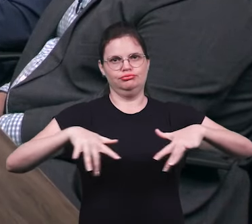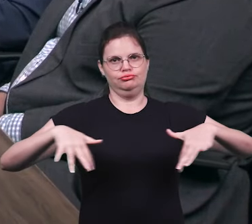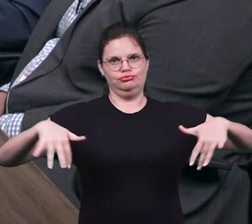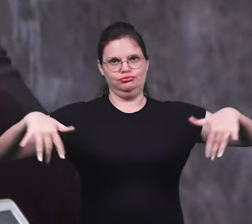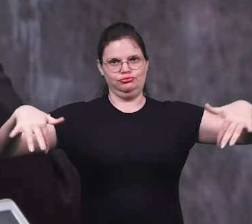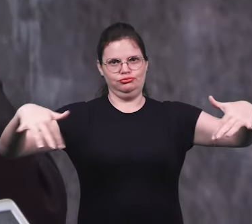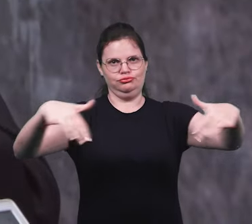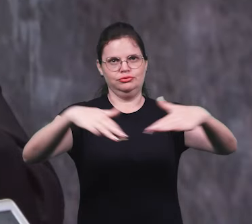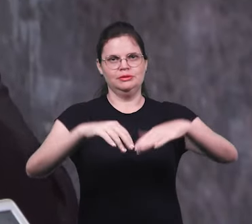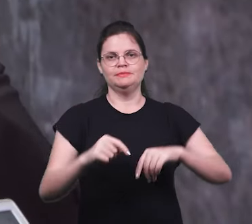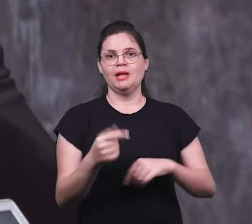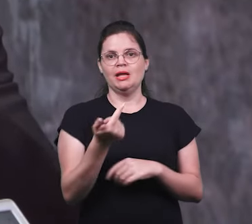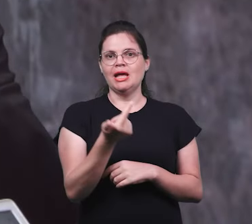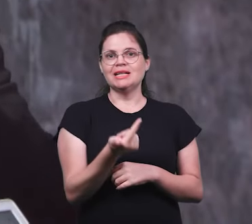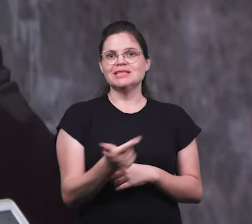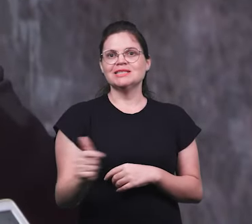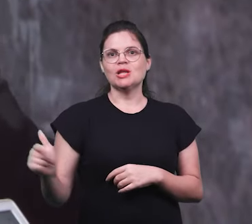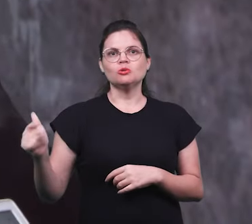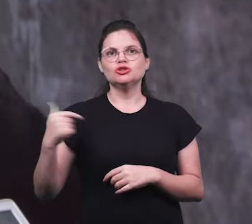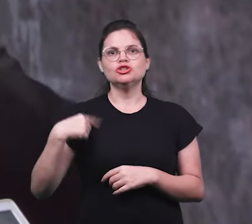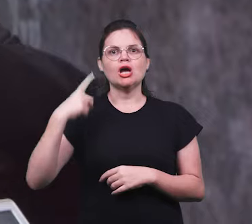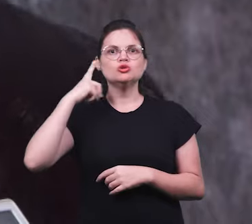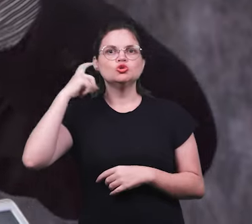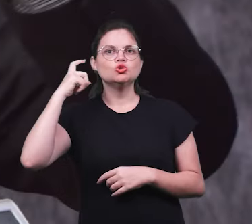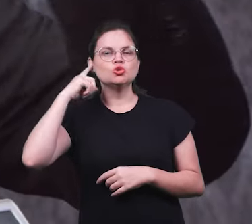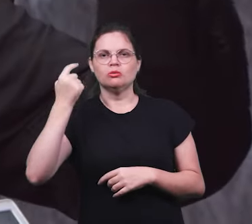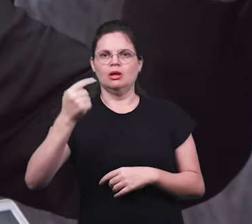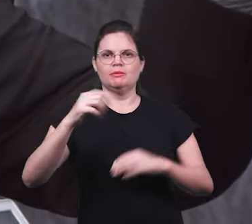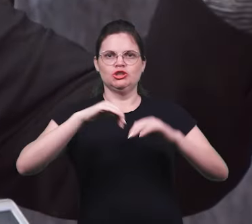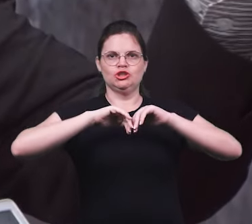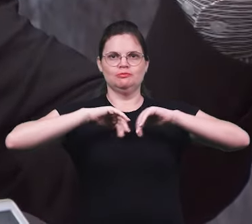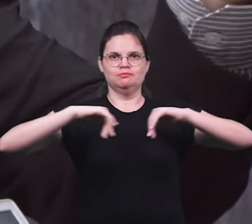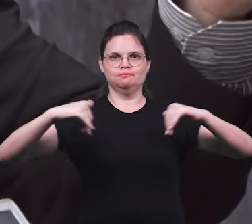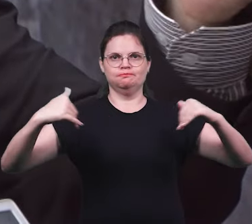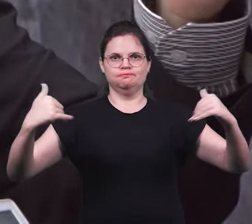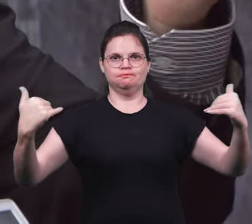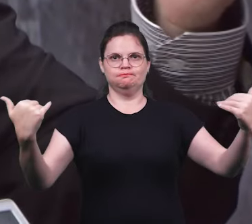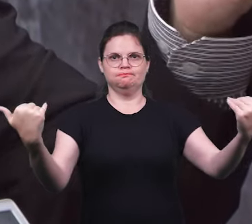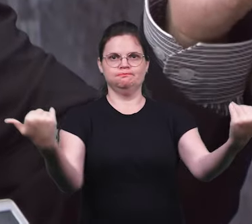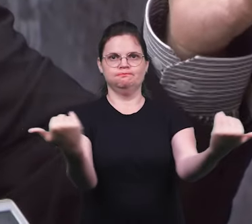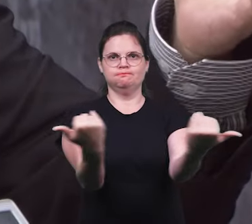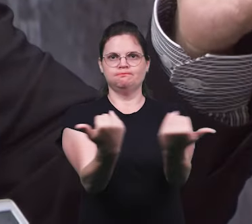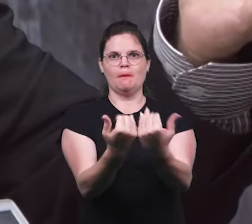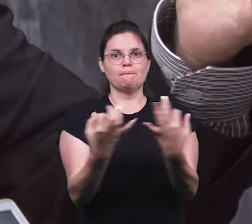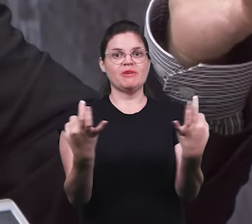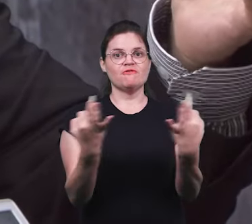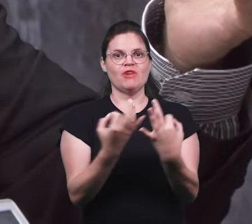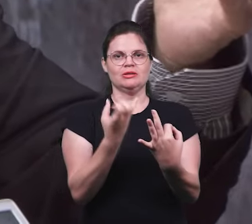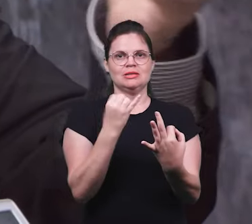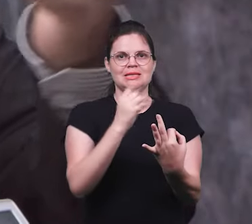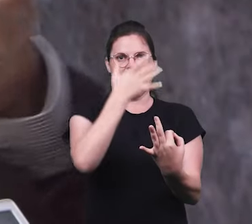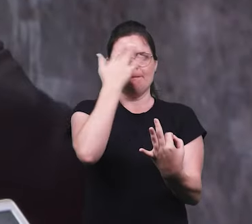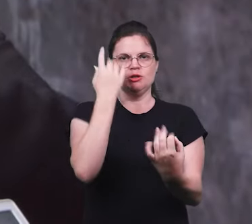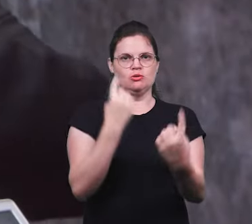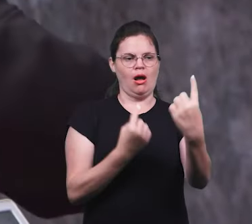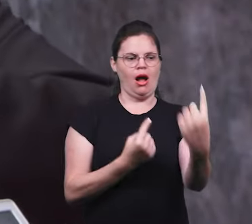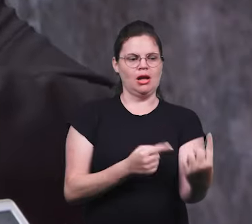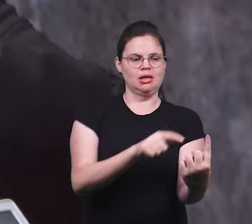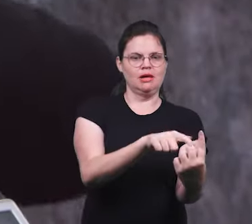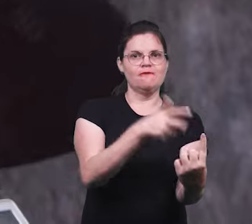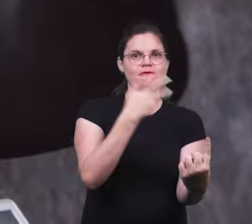tinha ainda equipamento de som, eles tinham uma acústica muito boa. A acústica lá era... Acústica, assim, que